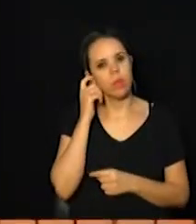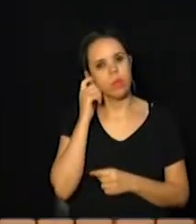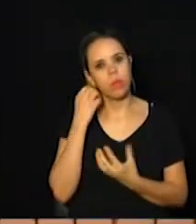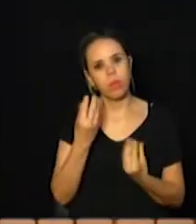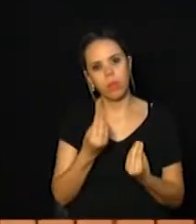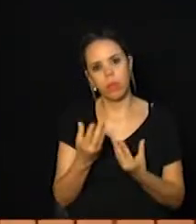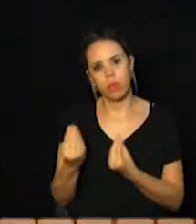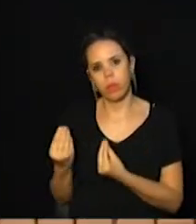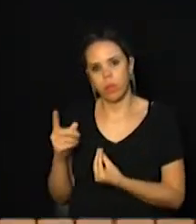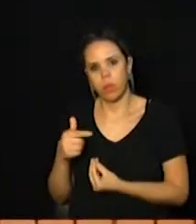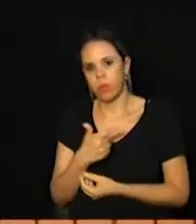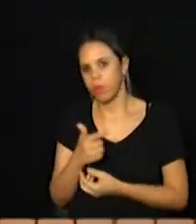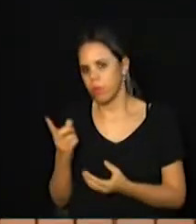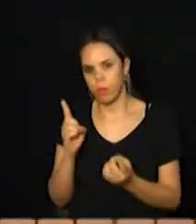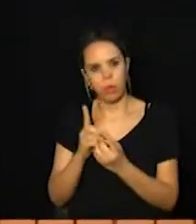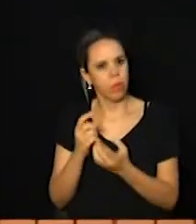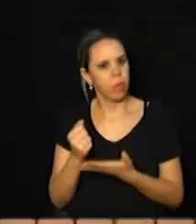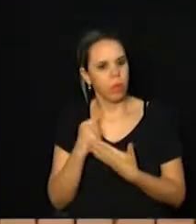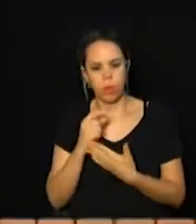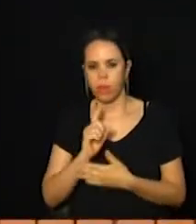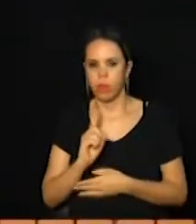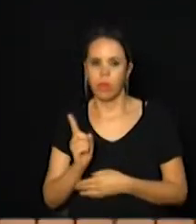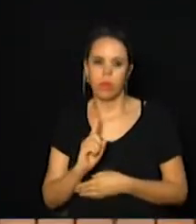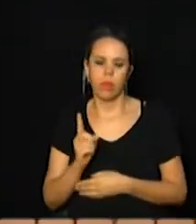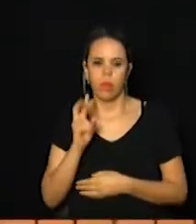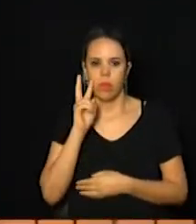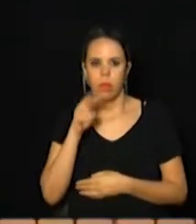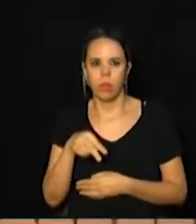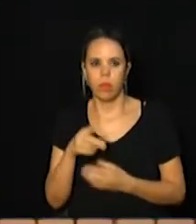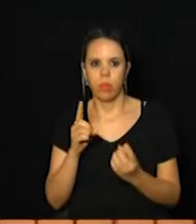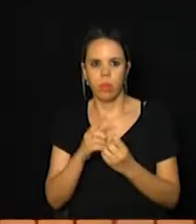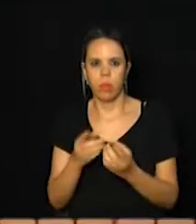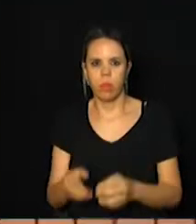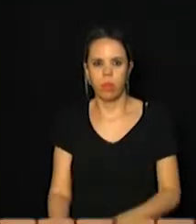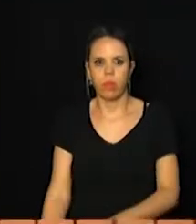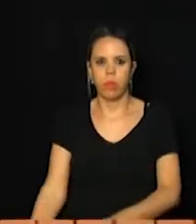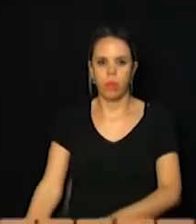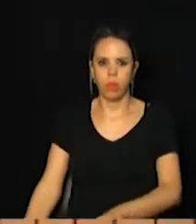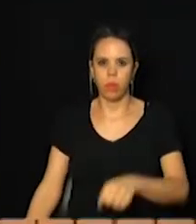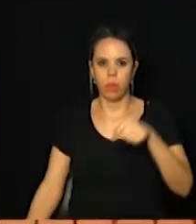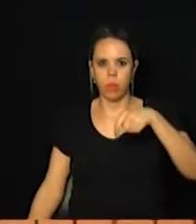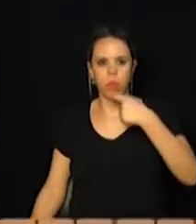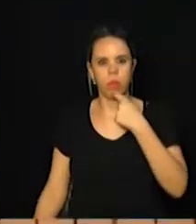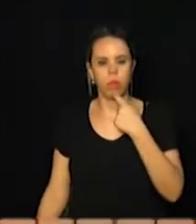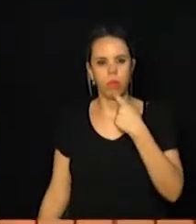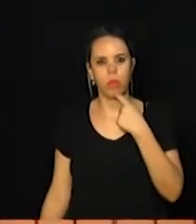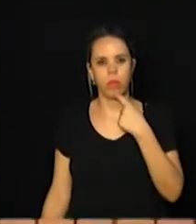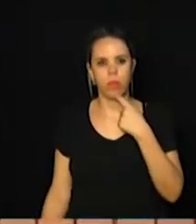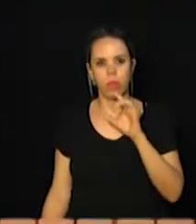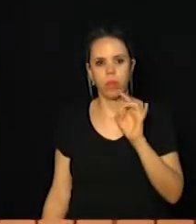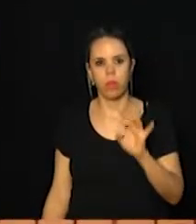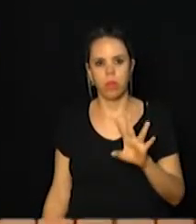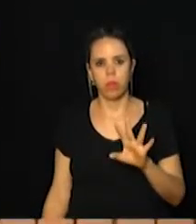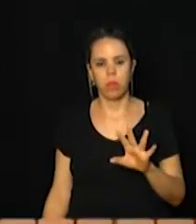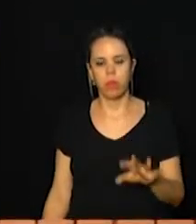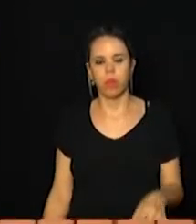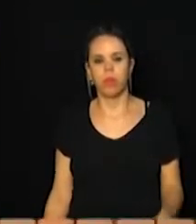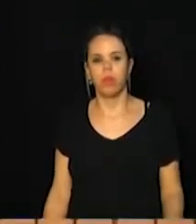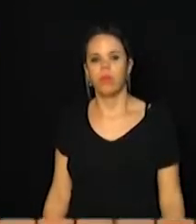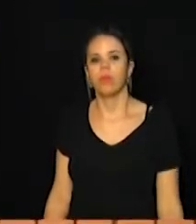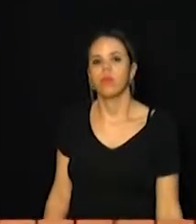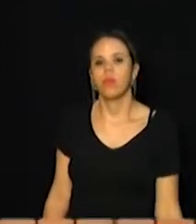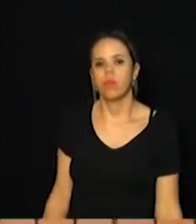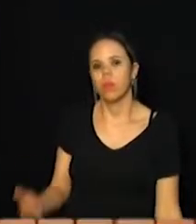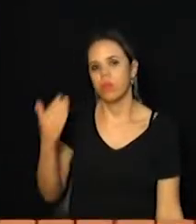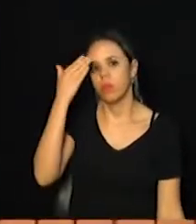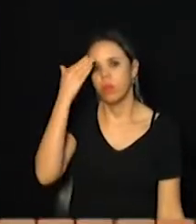muito deles eles nem nos atende e ver assim esse atendimento daqui de Campinas eu só tenho só que